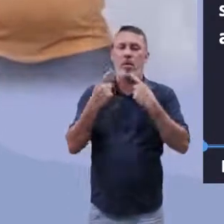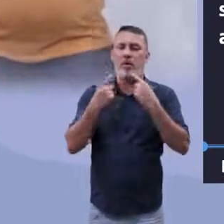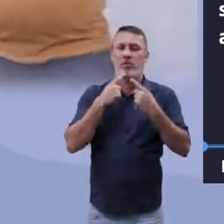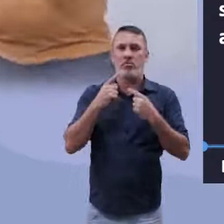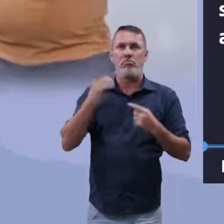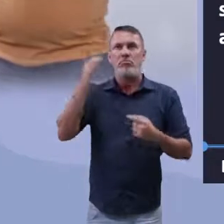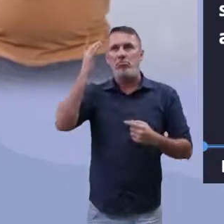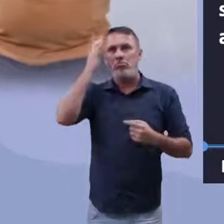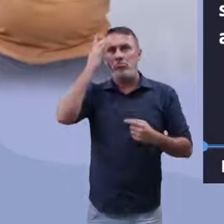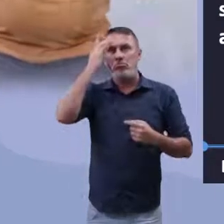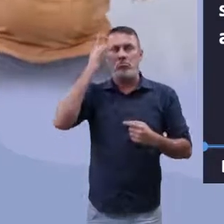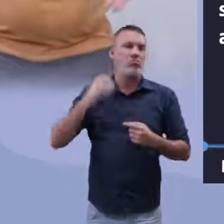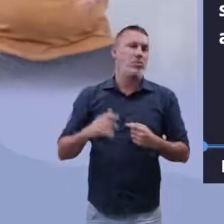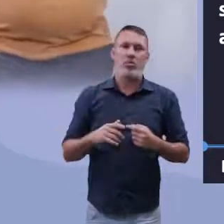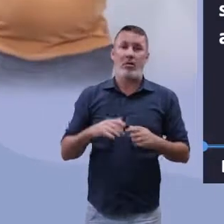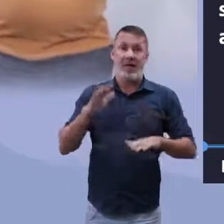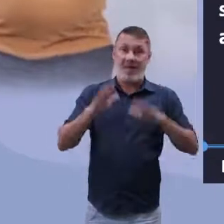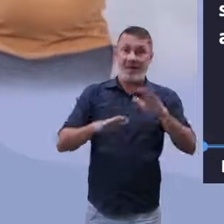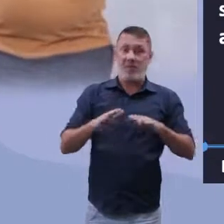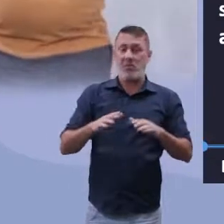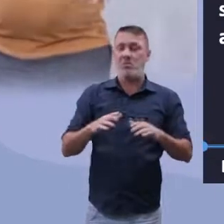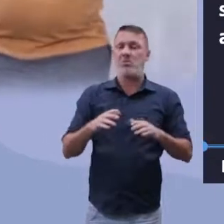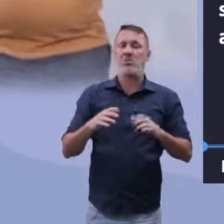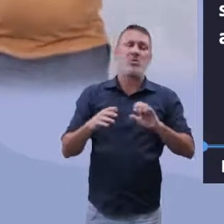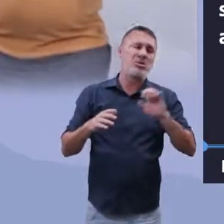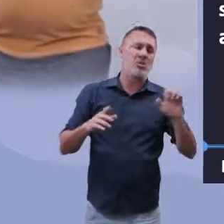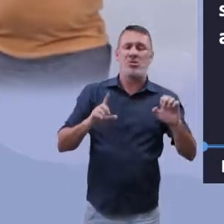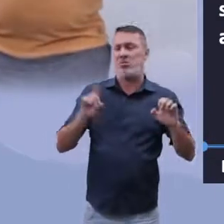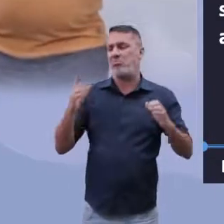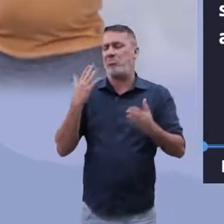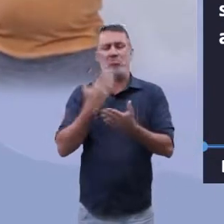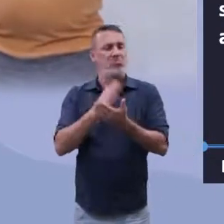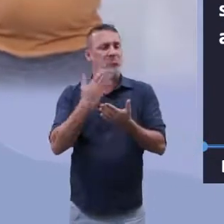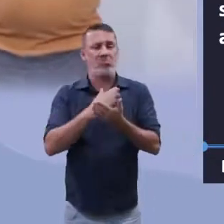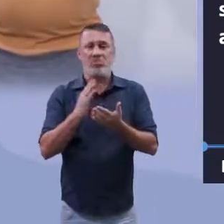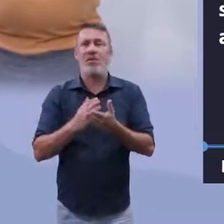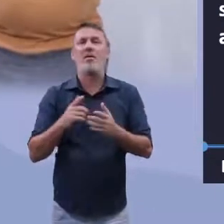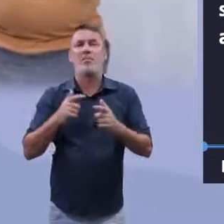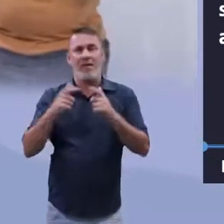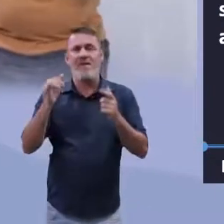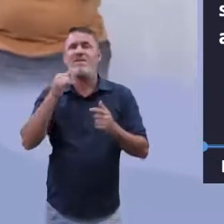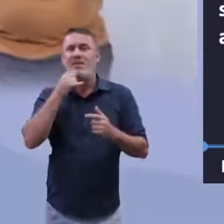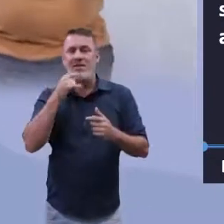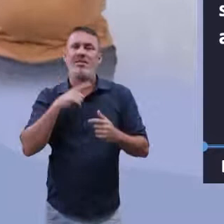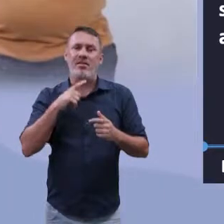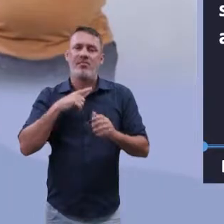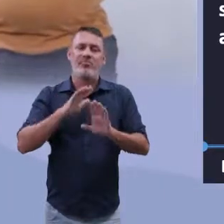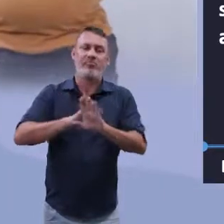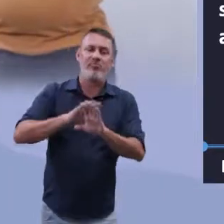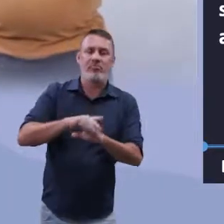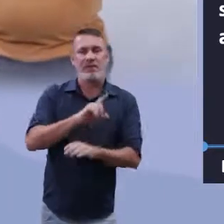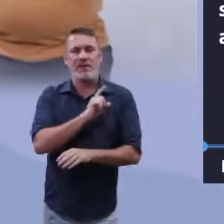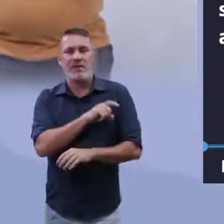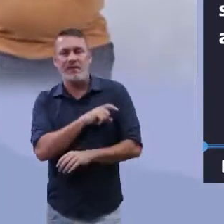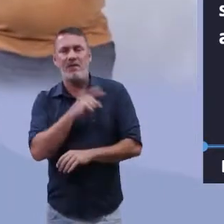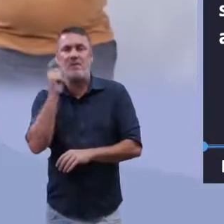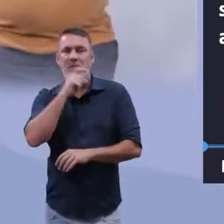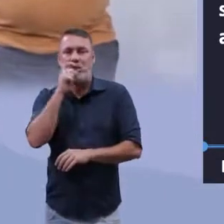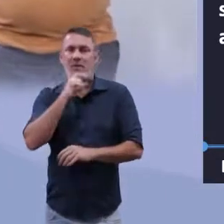mais debates coerentes, dependendo do lado político que você seja, infelizmente tem uma